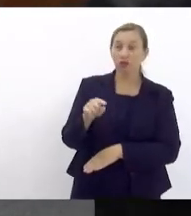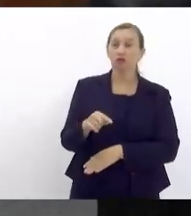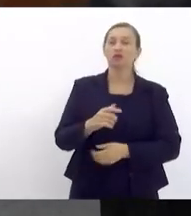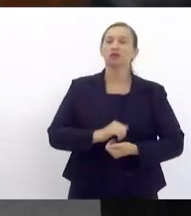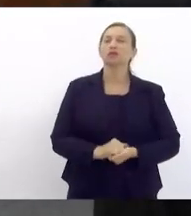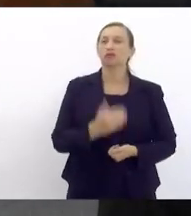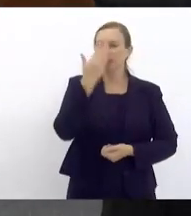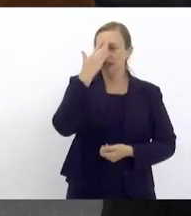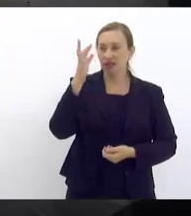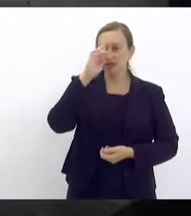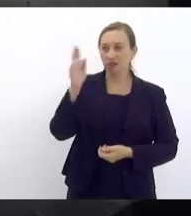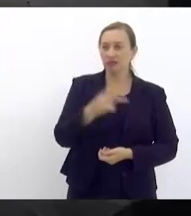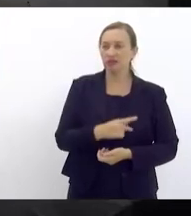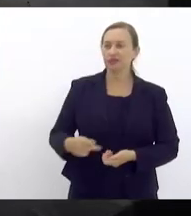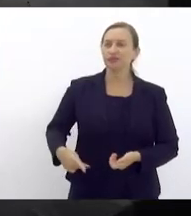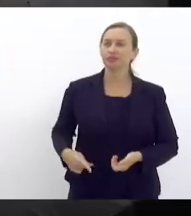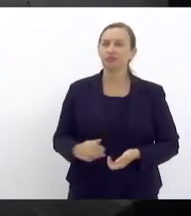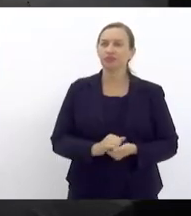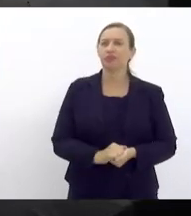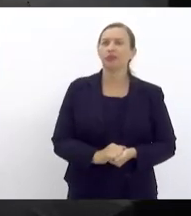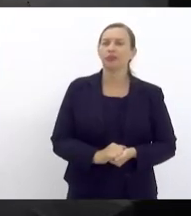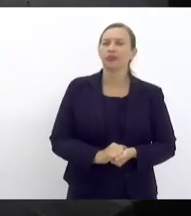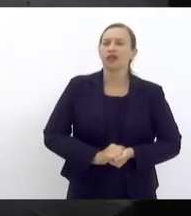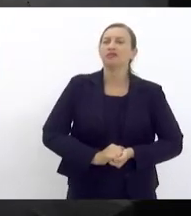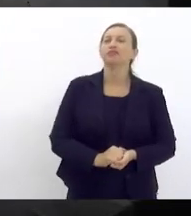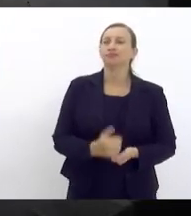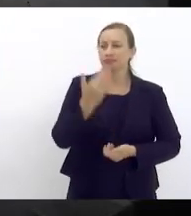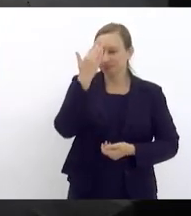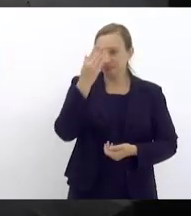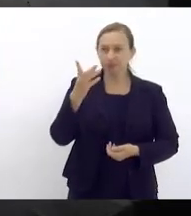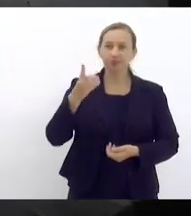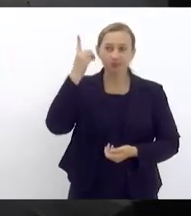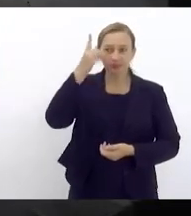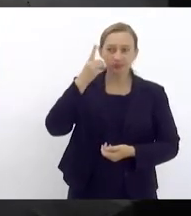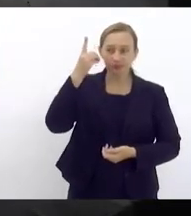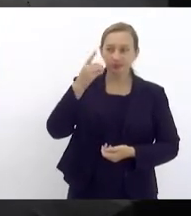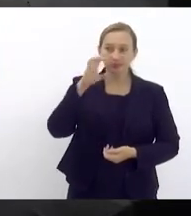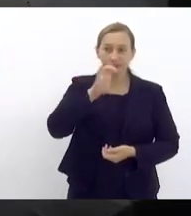presidente Obrigado Deputado Erick